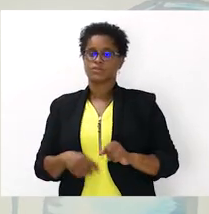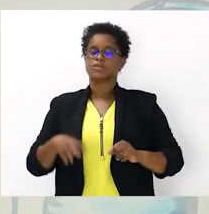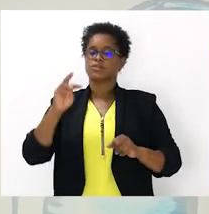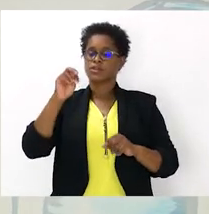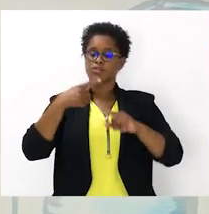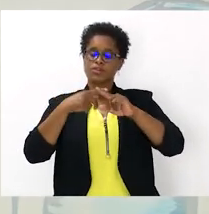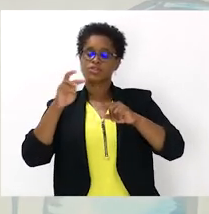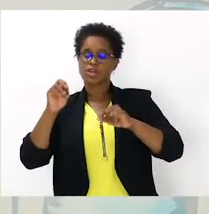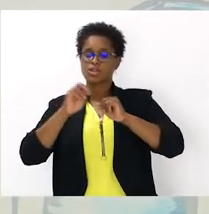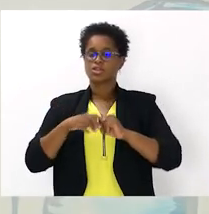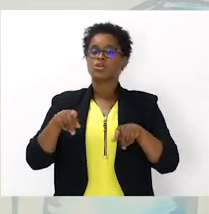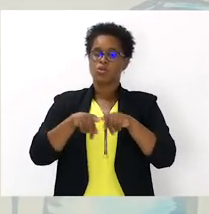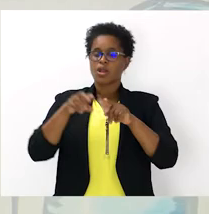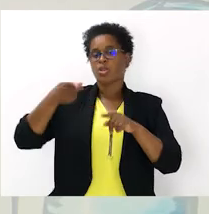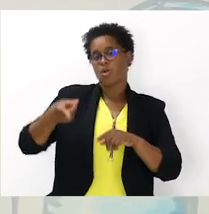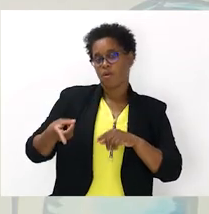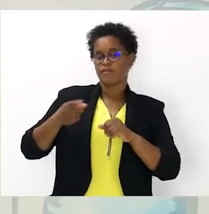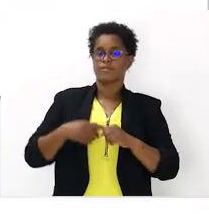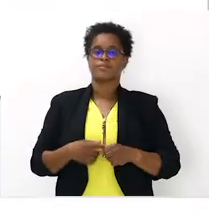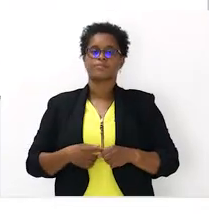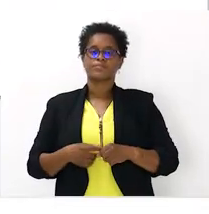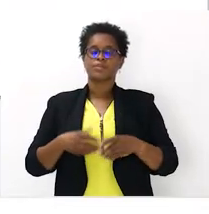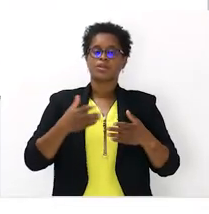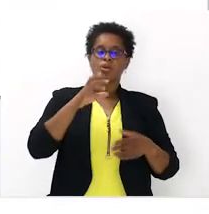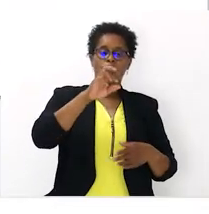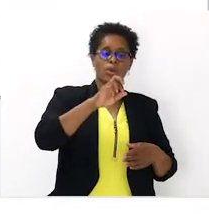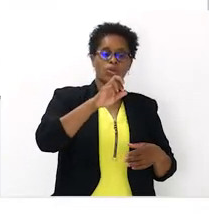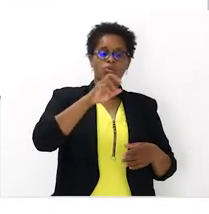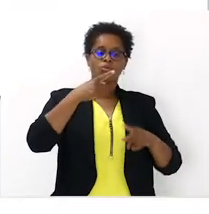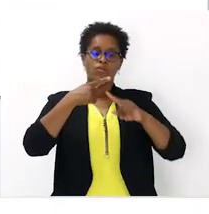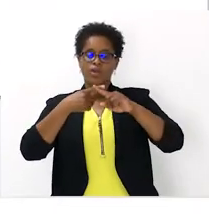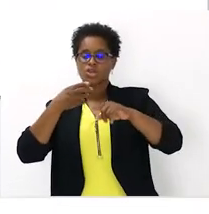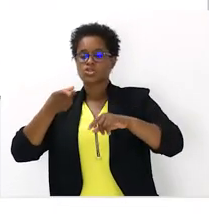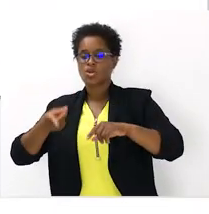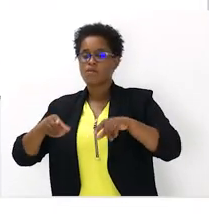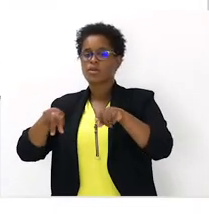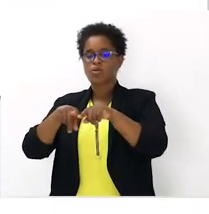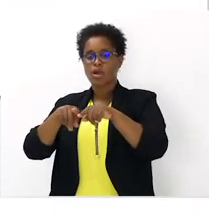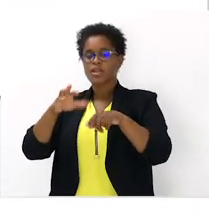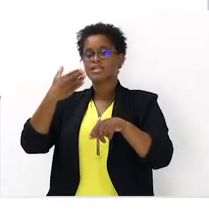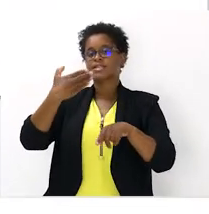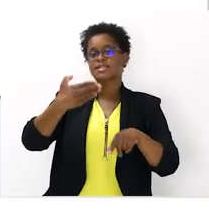3 vezes 3, dá 9, 8 vezes 9 é igual a